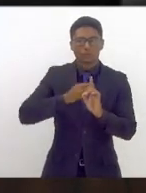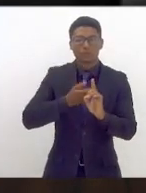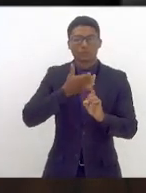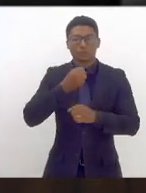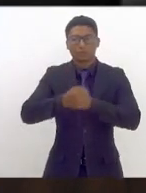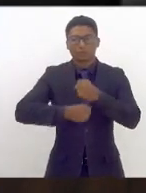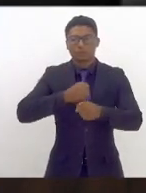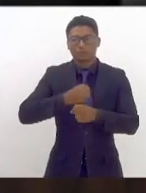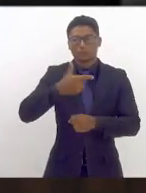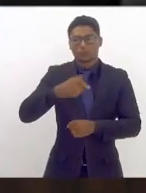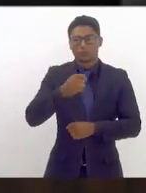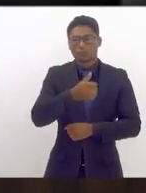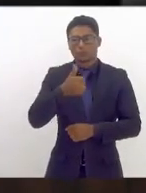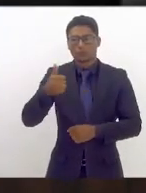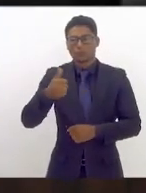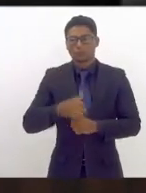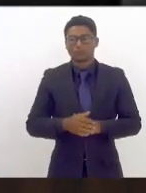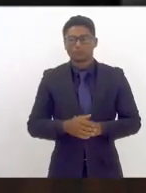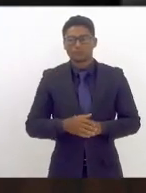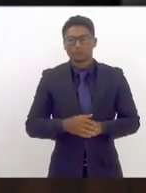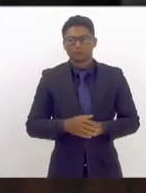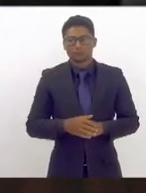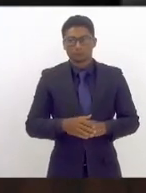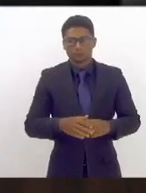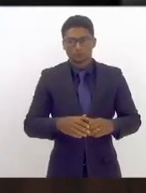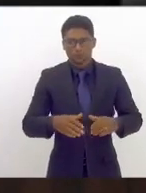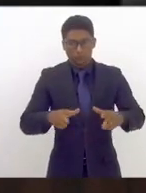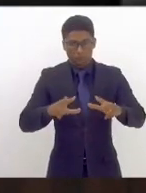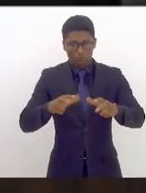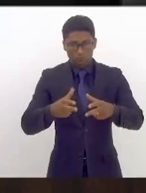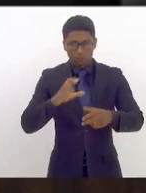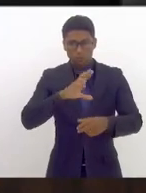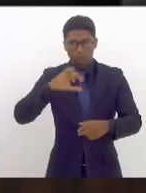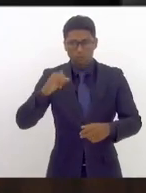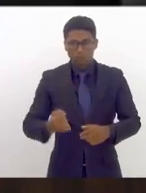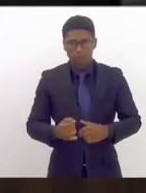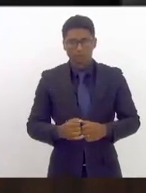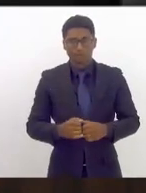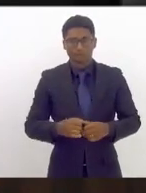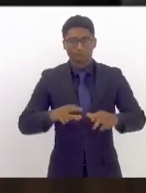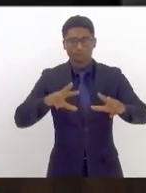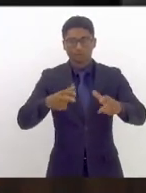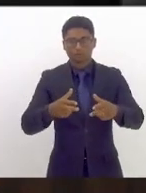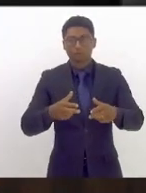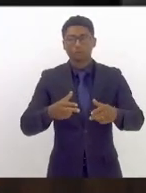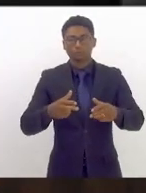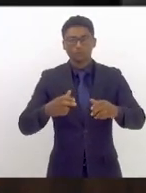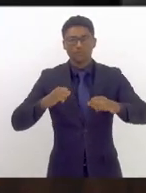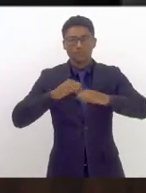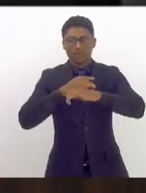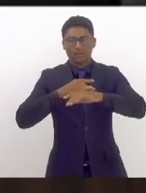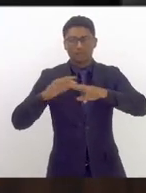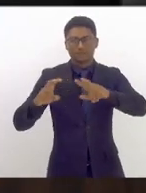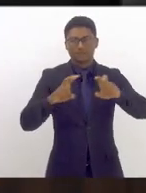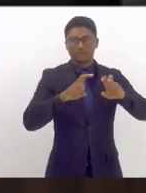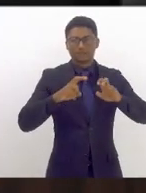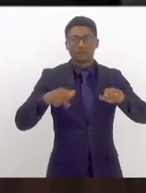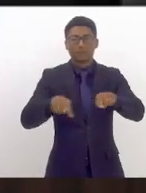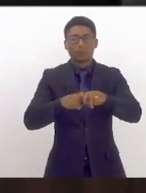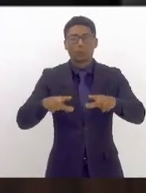dá outras providências dependendo de pareceres das comissões de condição Justiça de assuntos municipais economia e orçamento